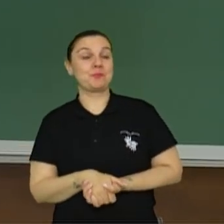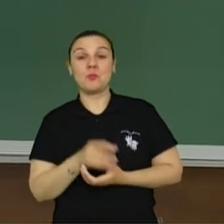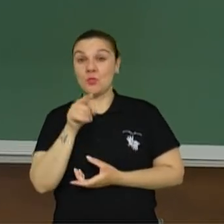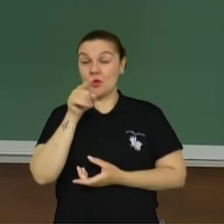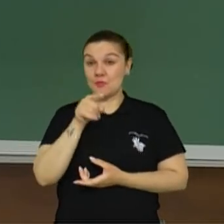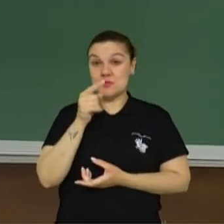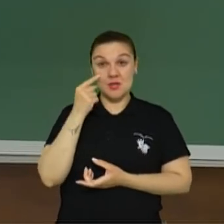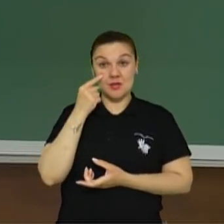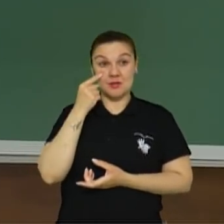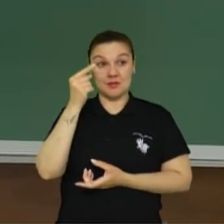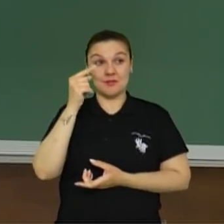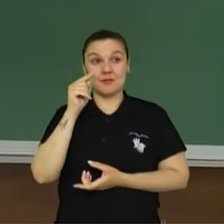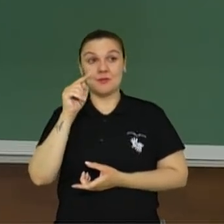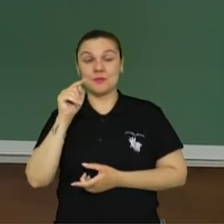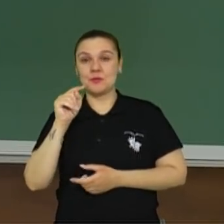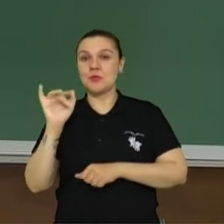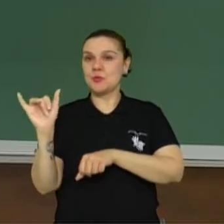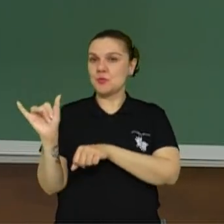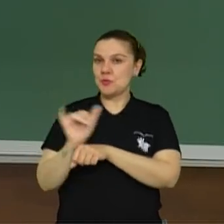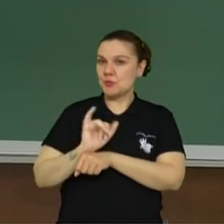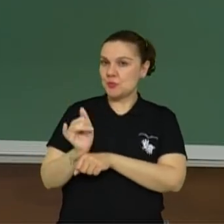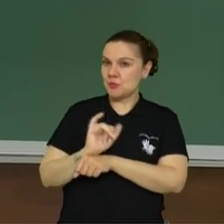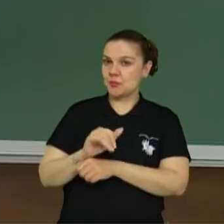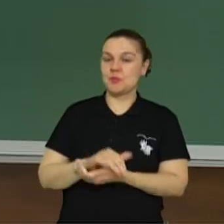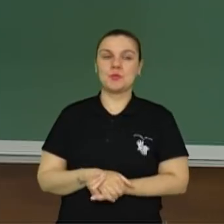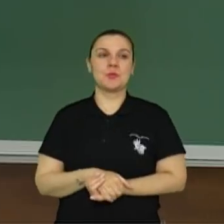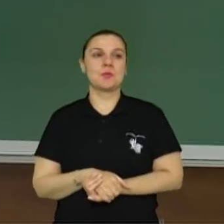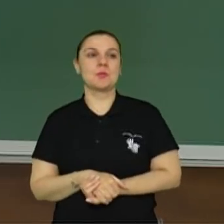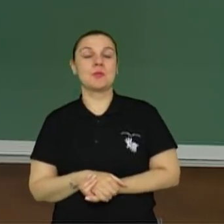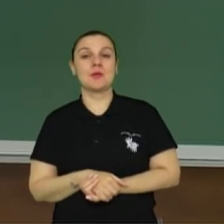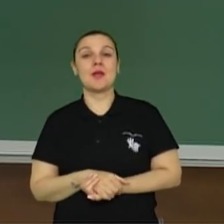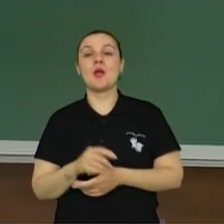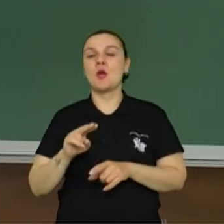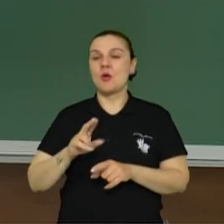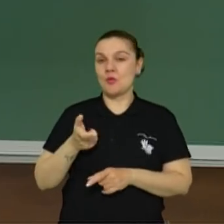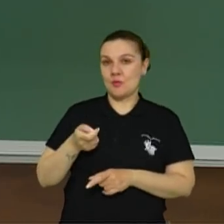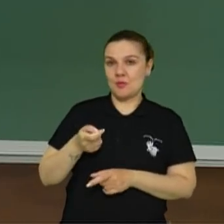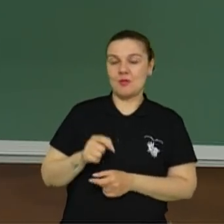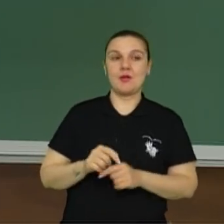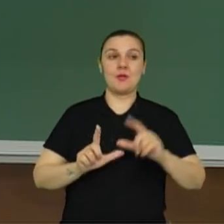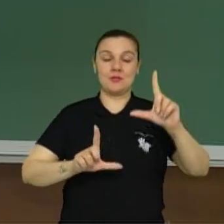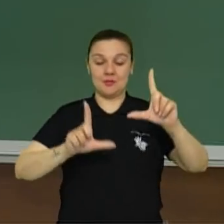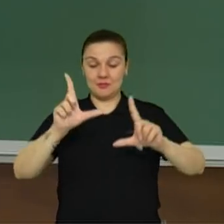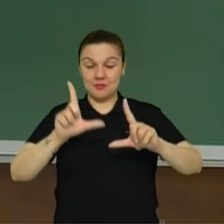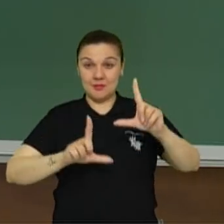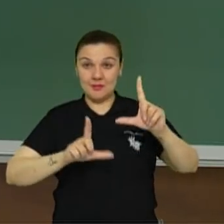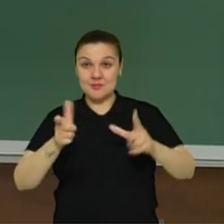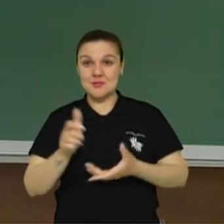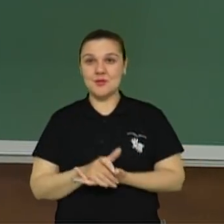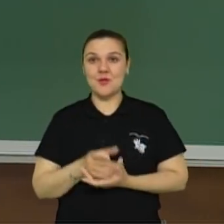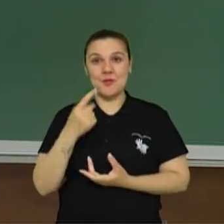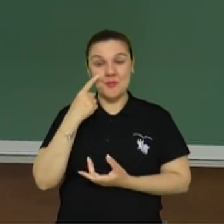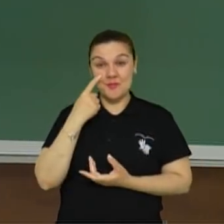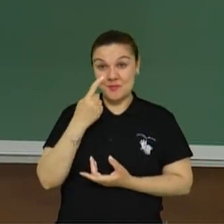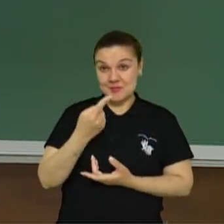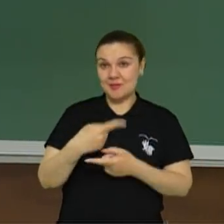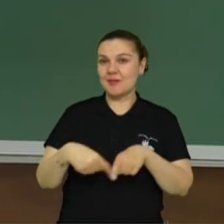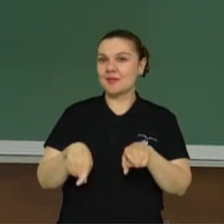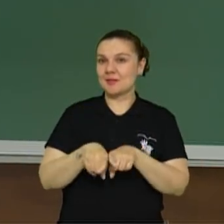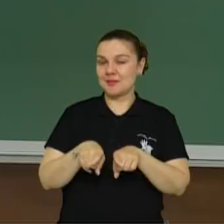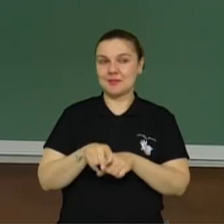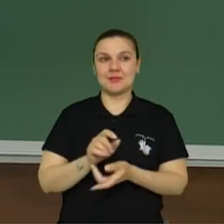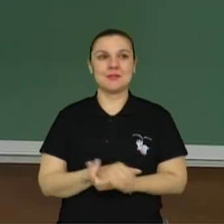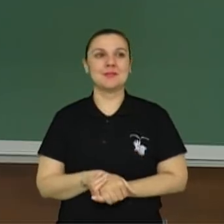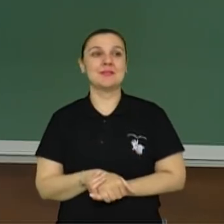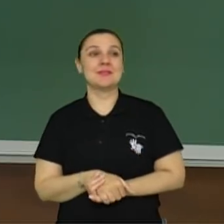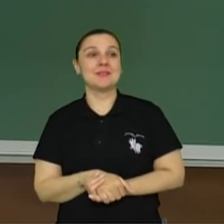nos acompanha no YouTube, no canal Aula Paraná, certo? E também para você que está nos acompanhando aí na